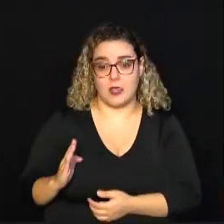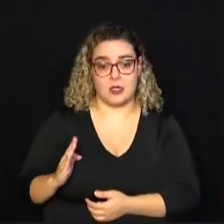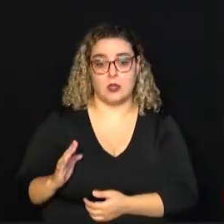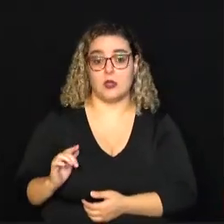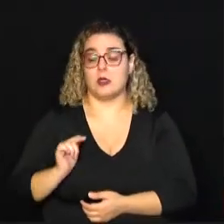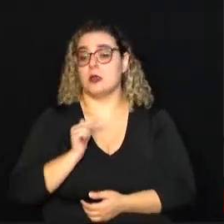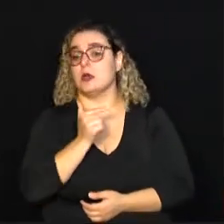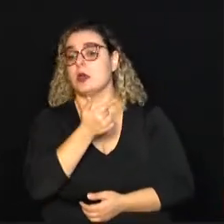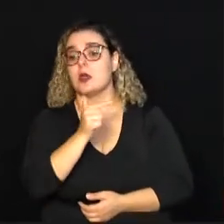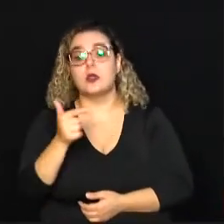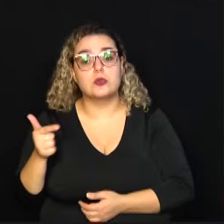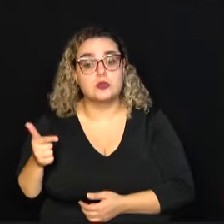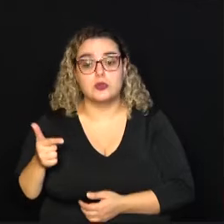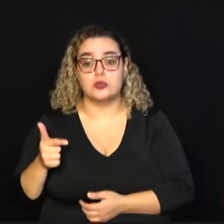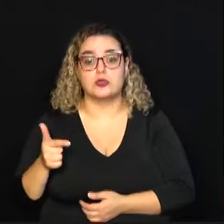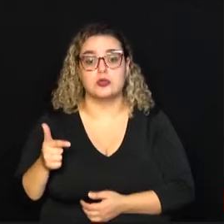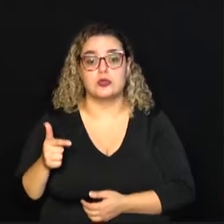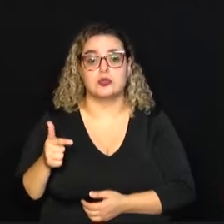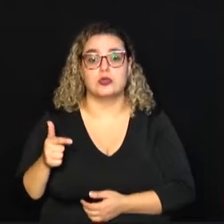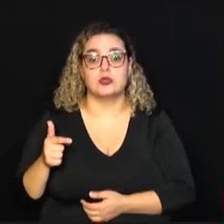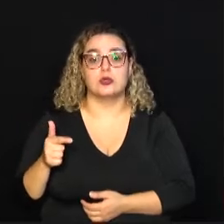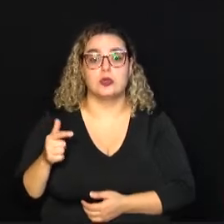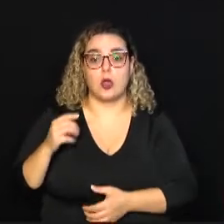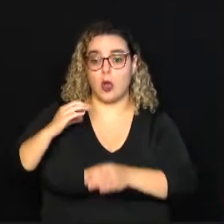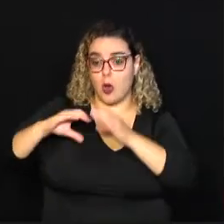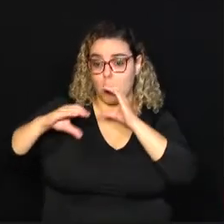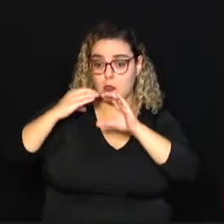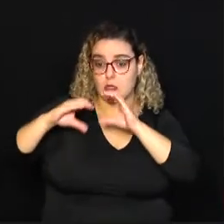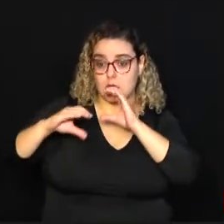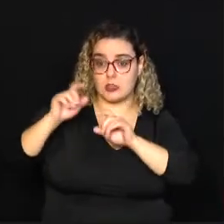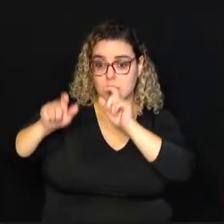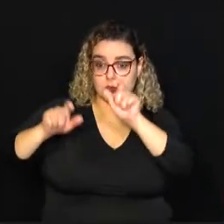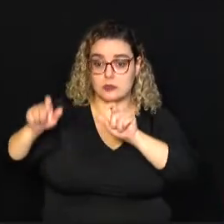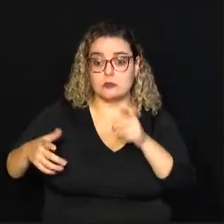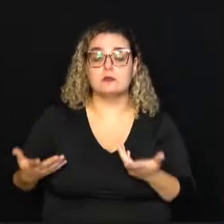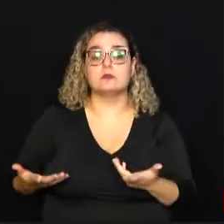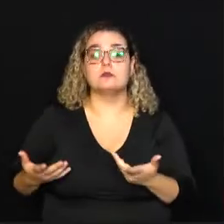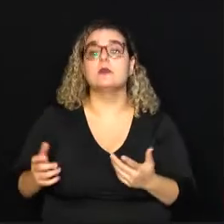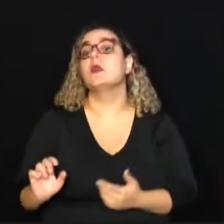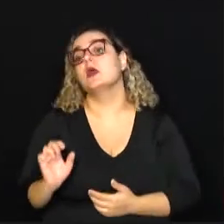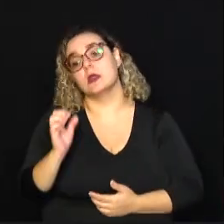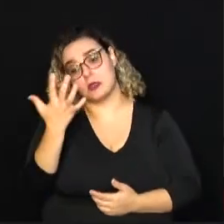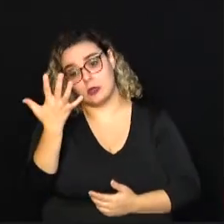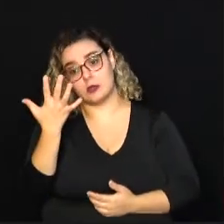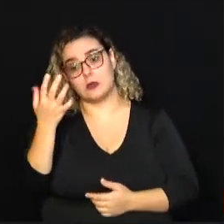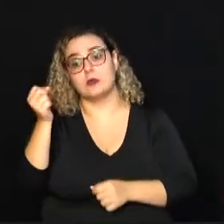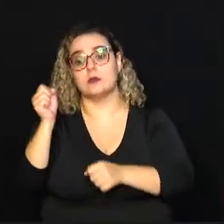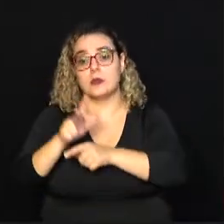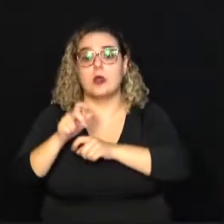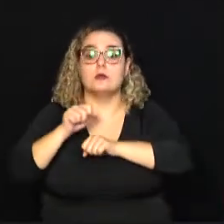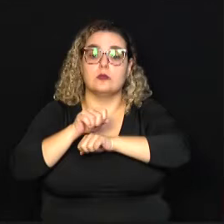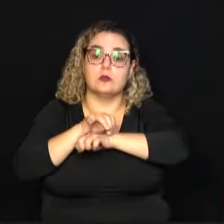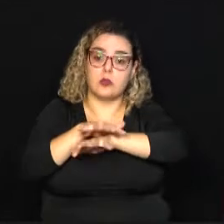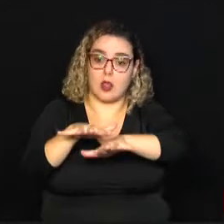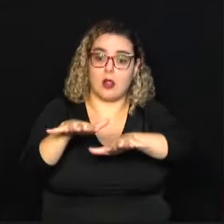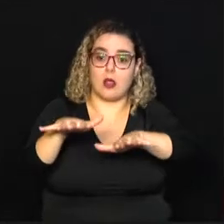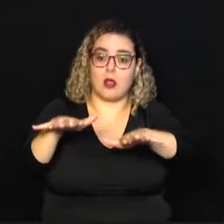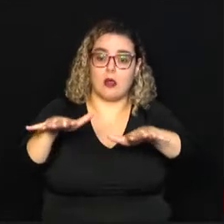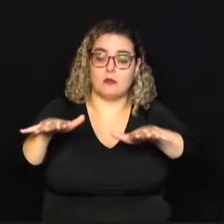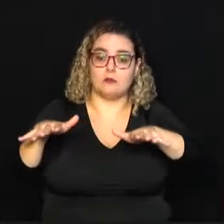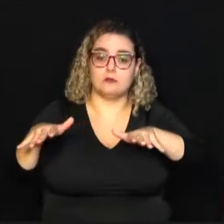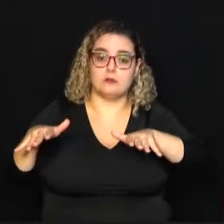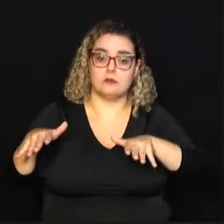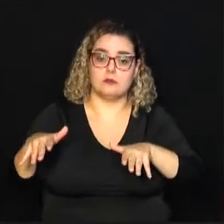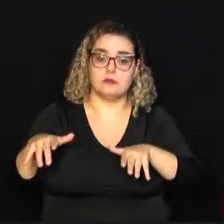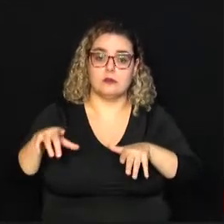comunicação entre as pessoas, né? E essas mutações aconteciam, sugerindo que esse é o caminho evolutivo que o